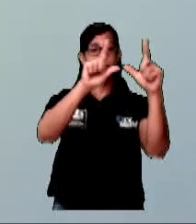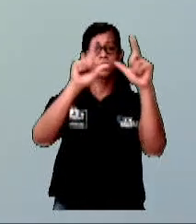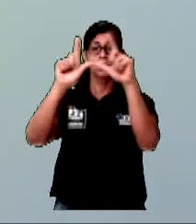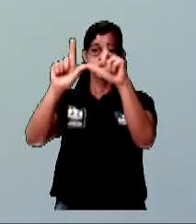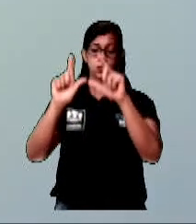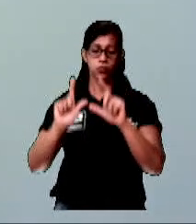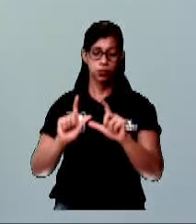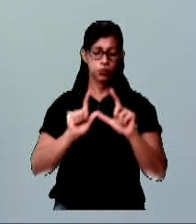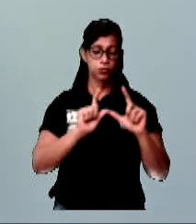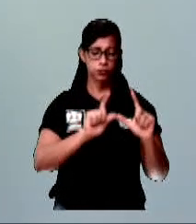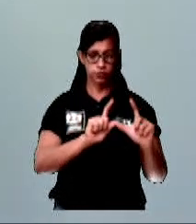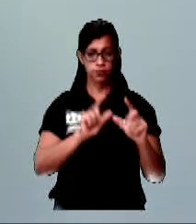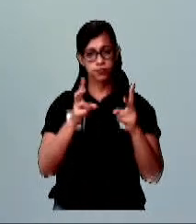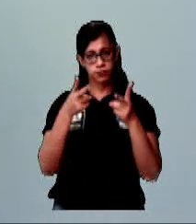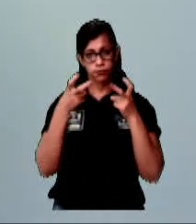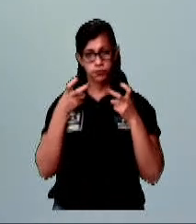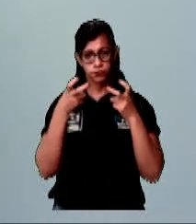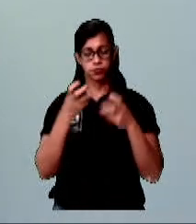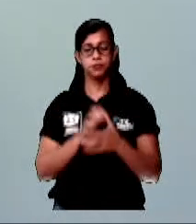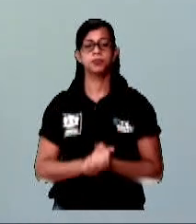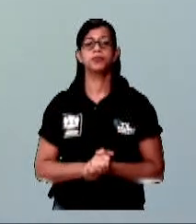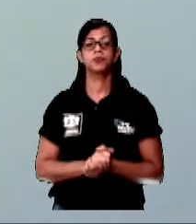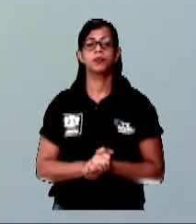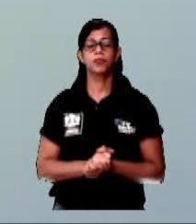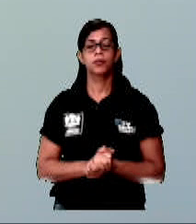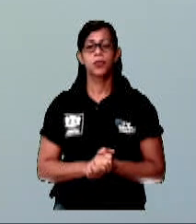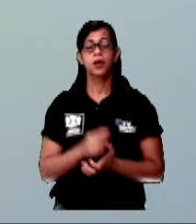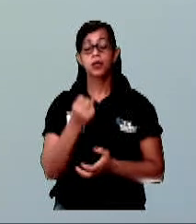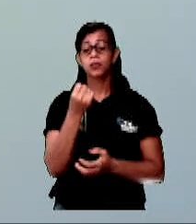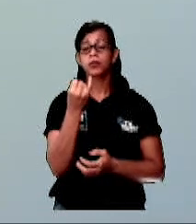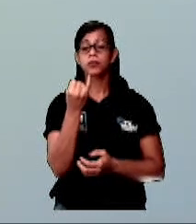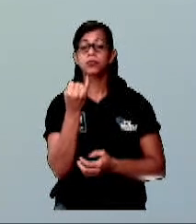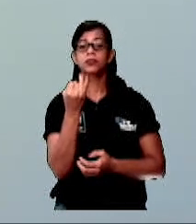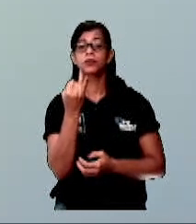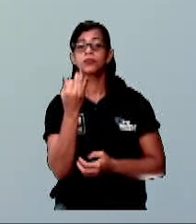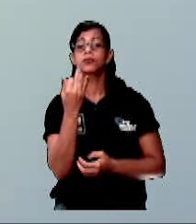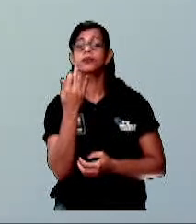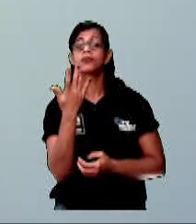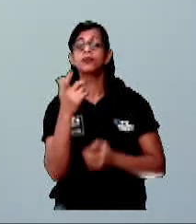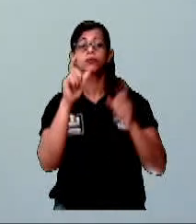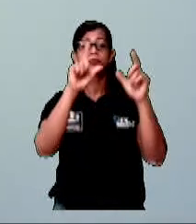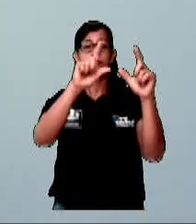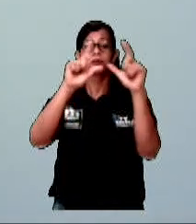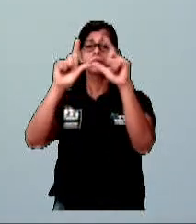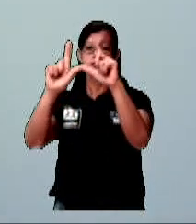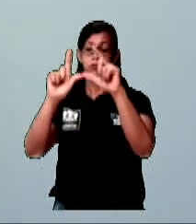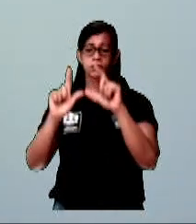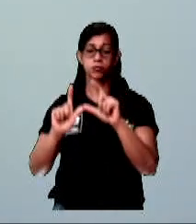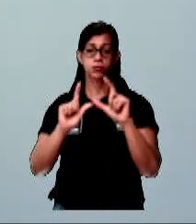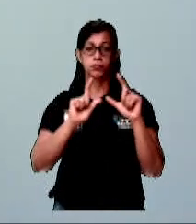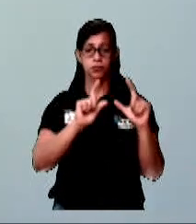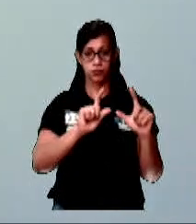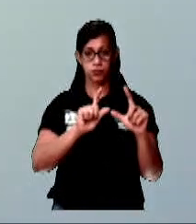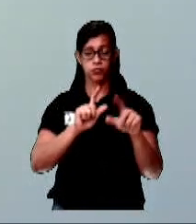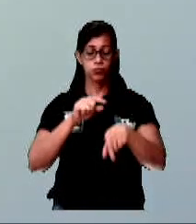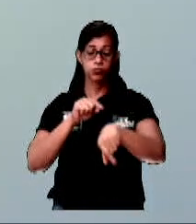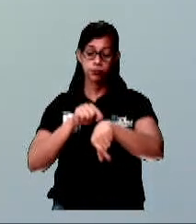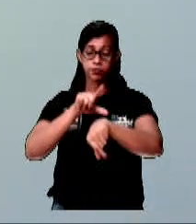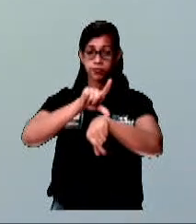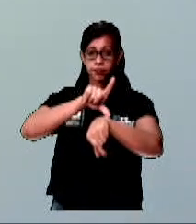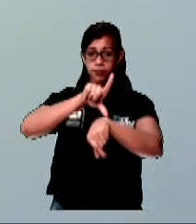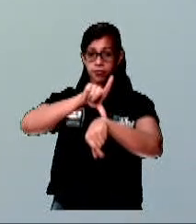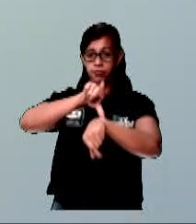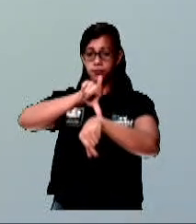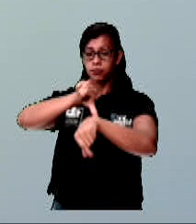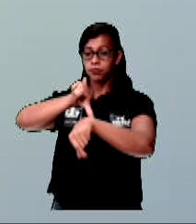gente observar nessa ótica. E a gente vai contar esses quadrantes em sentido anti-horário. Então, a gente vai